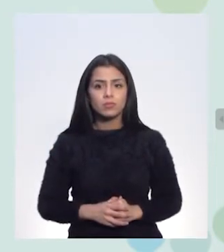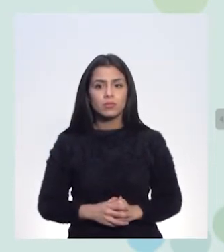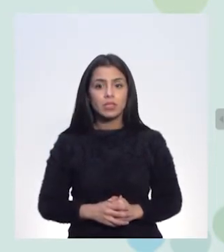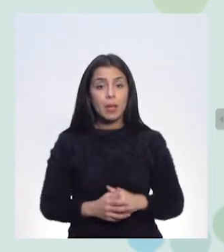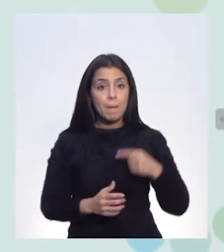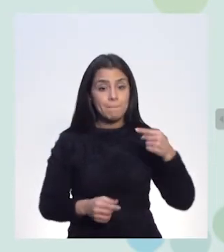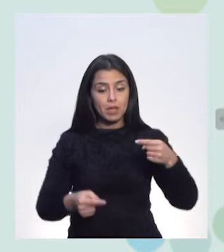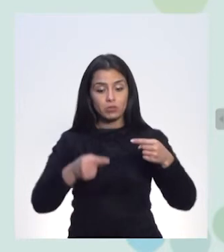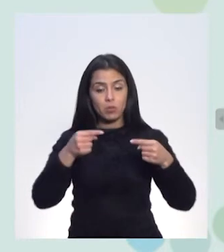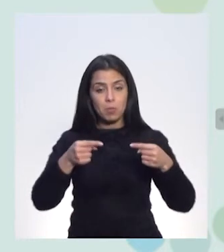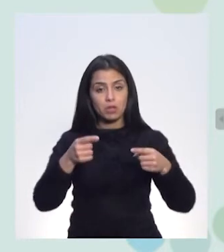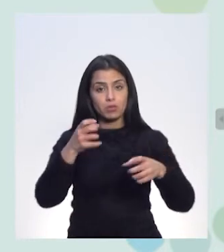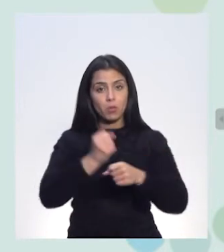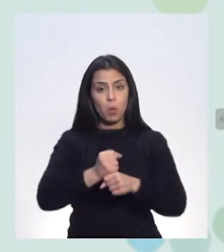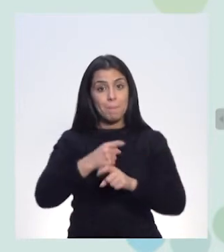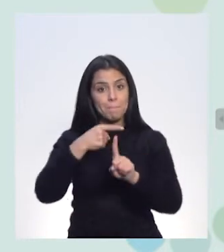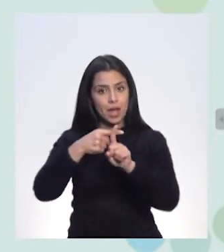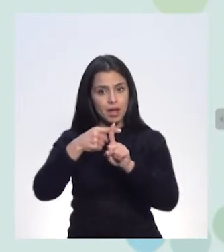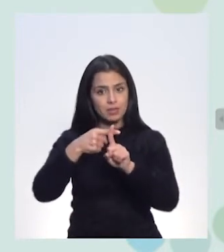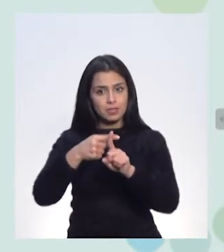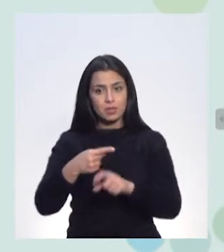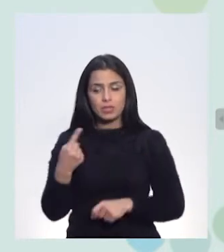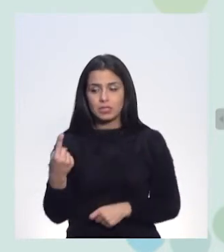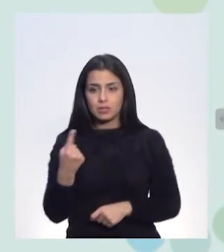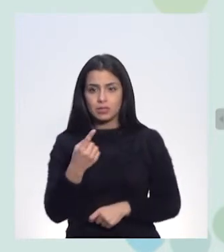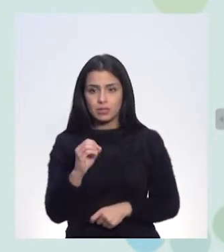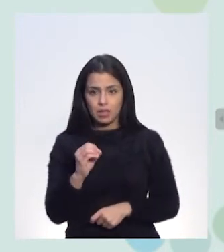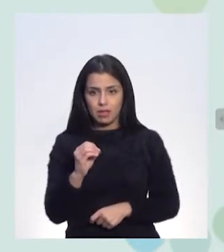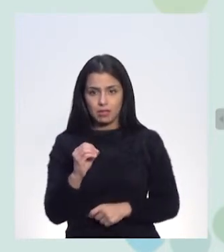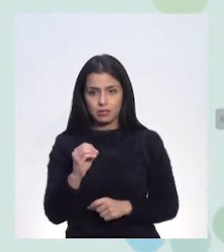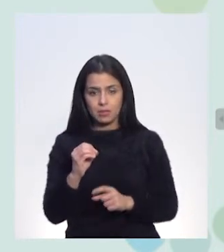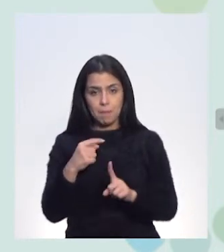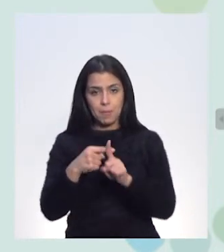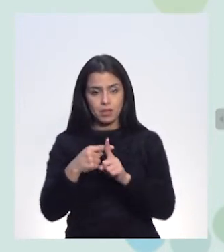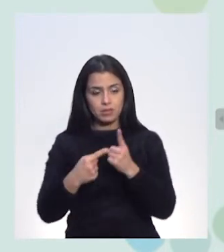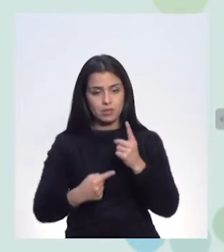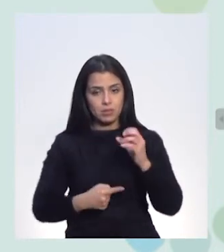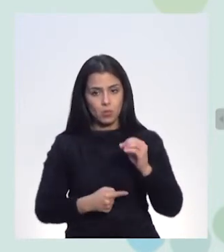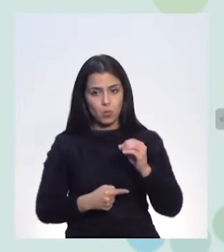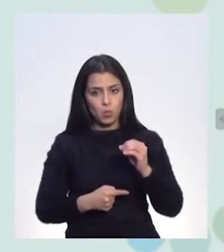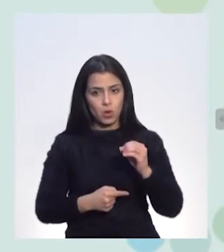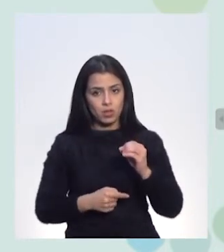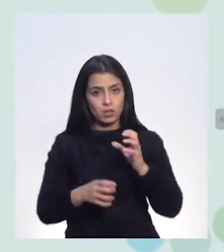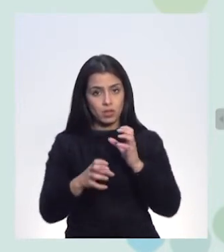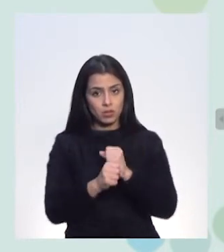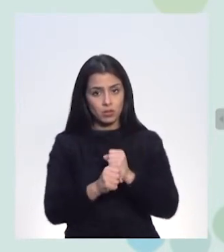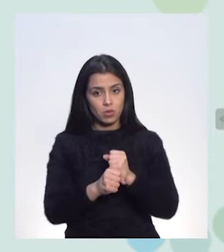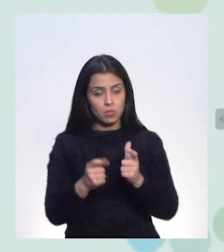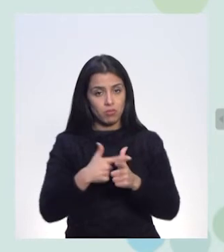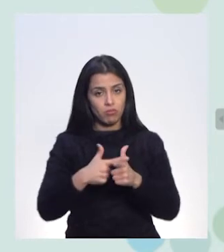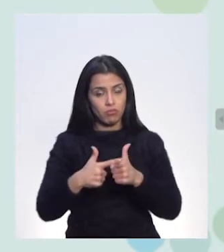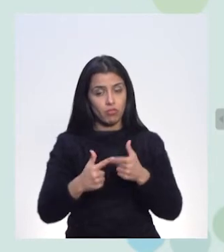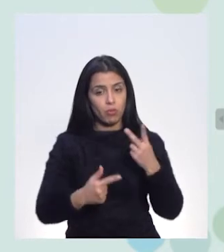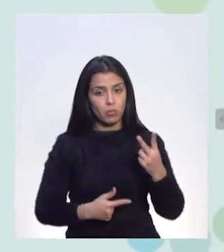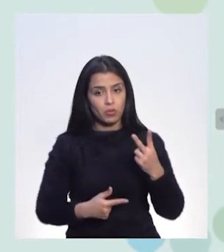mais 150 dividido por 2. 110 mais 150,